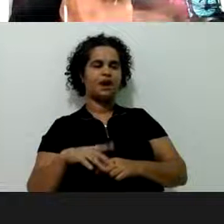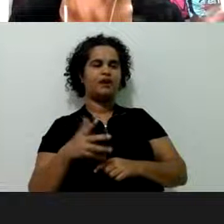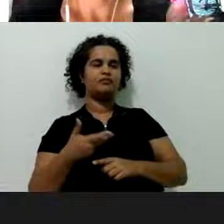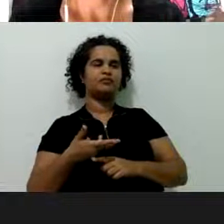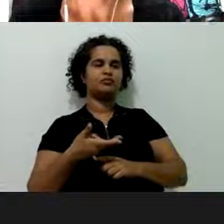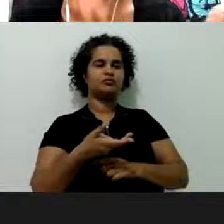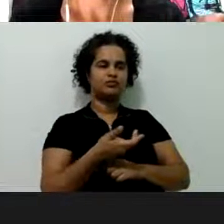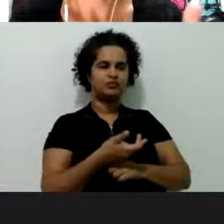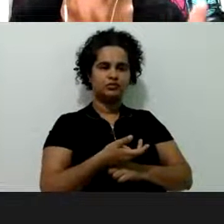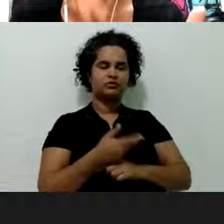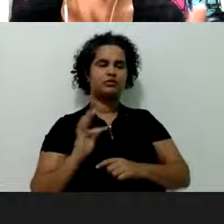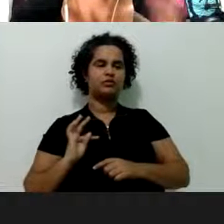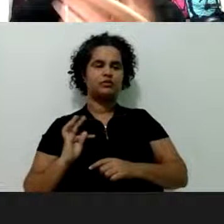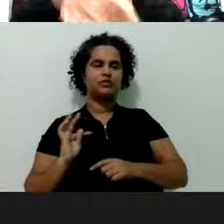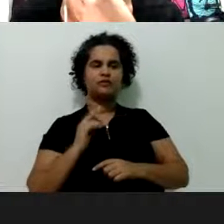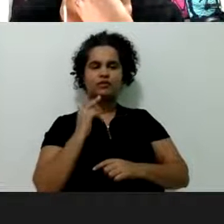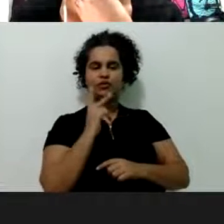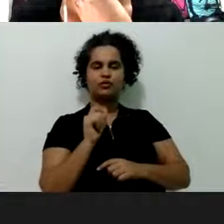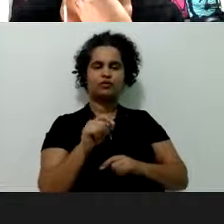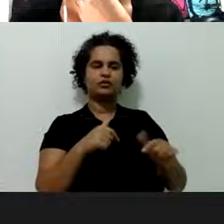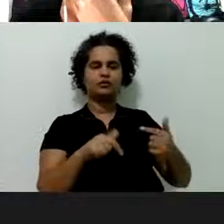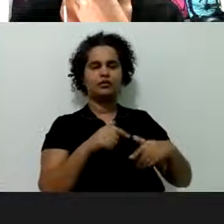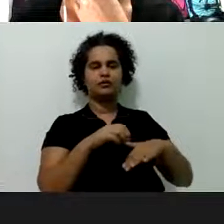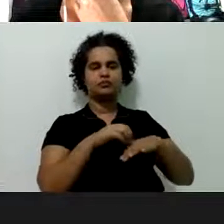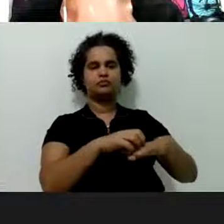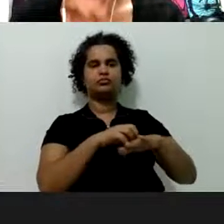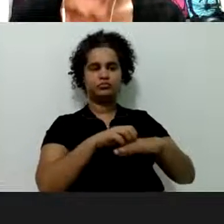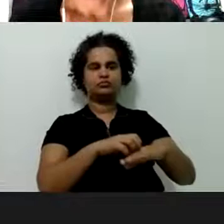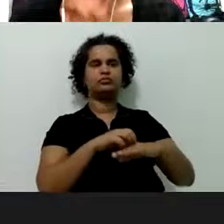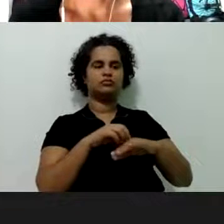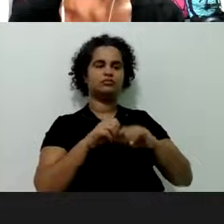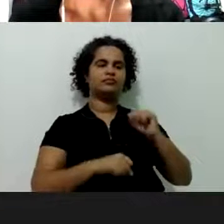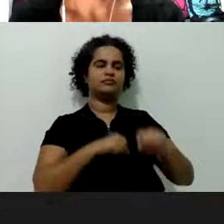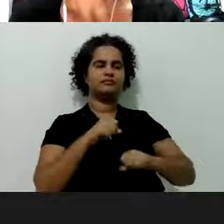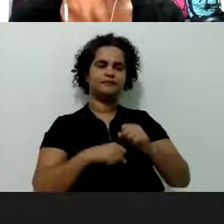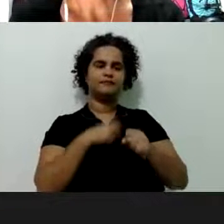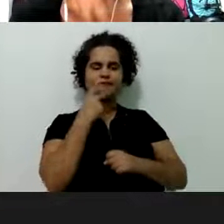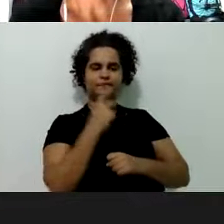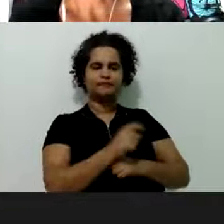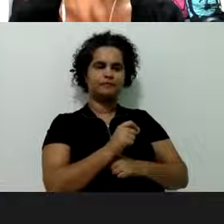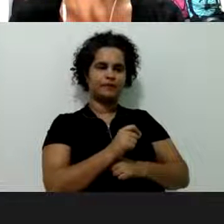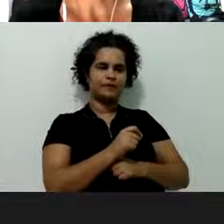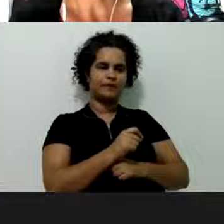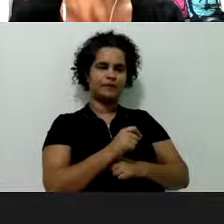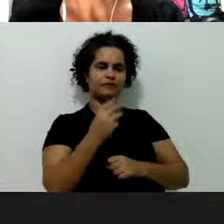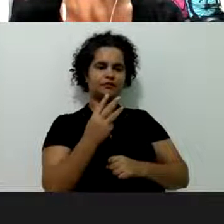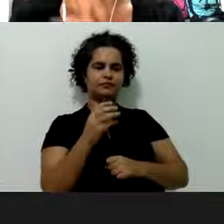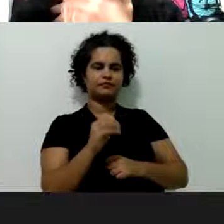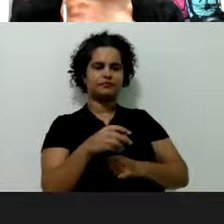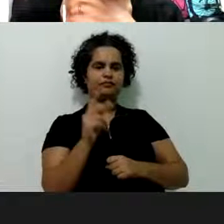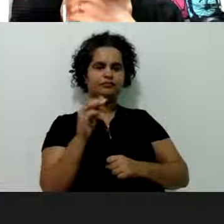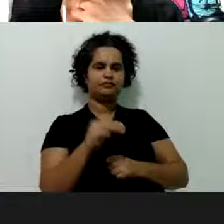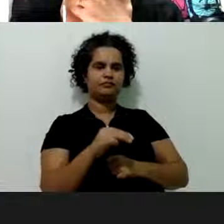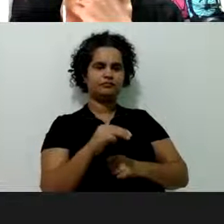dizem os técnicos que trabalham com mobilidade ativa, bicicleta, dizem que abaixo de 30 km por hora você não